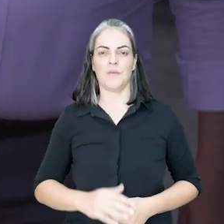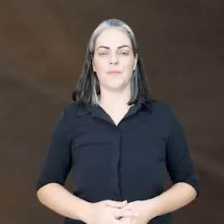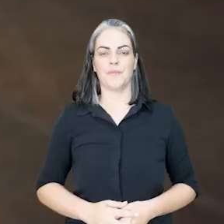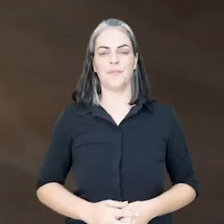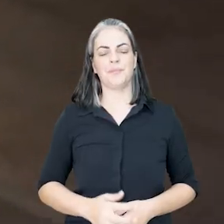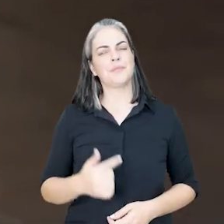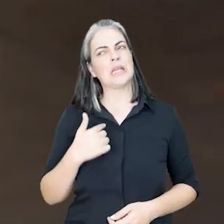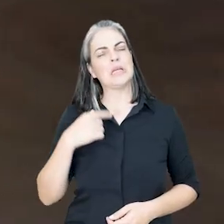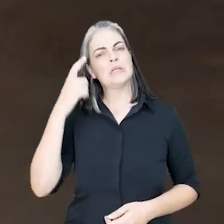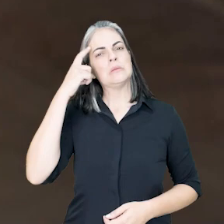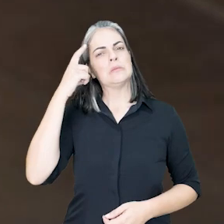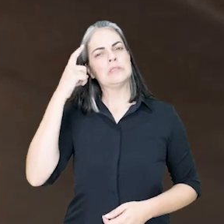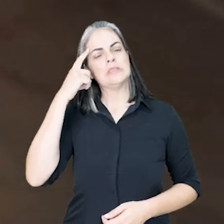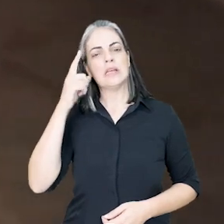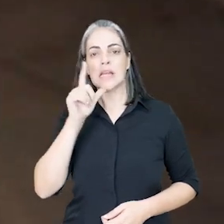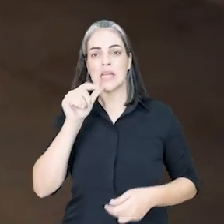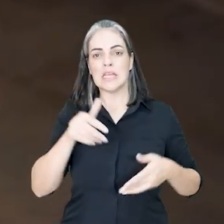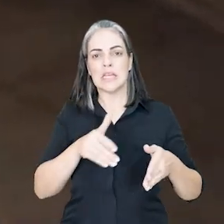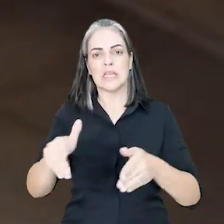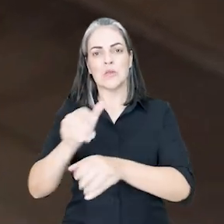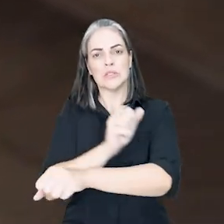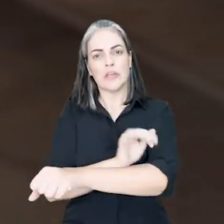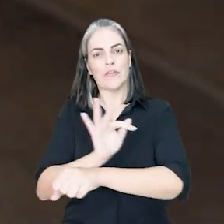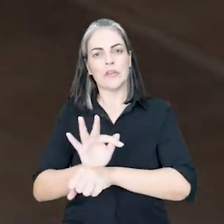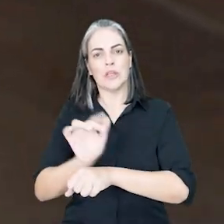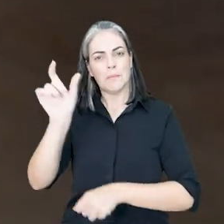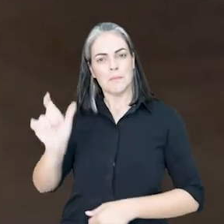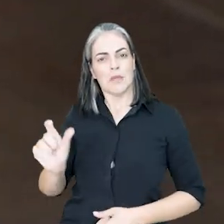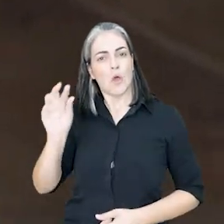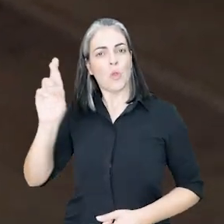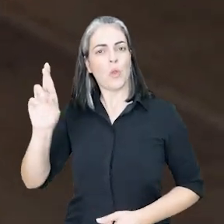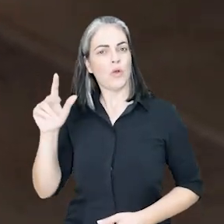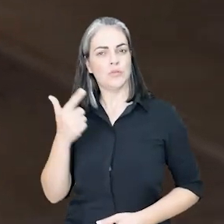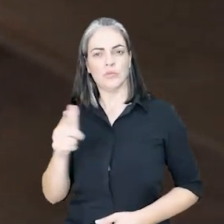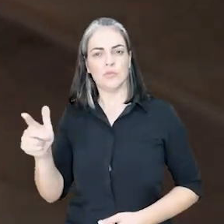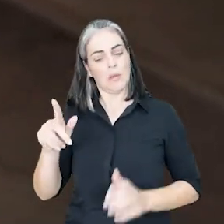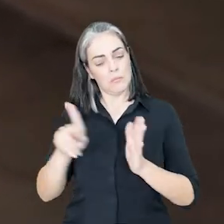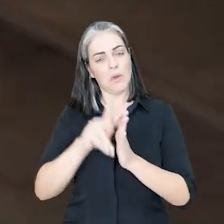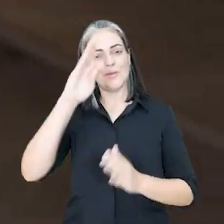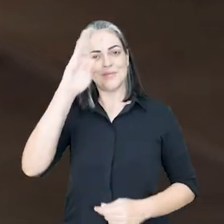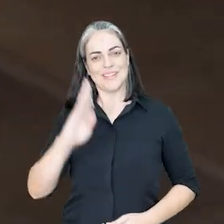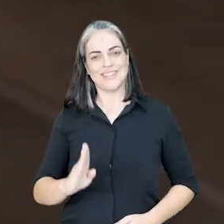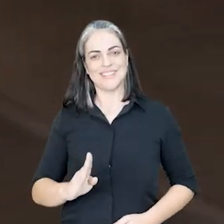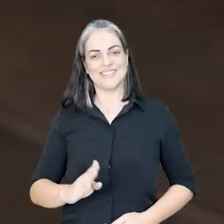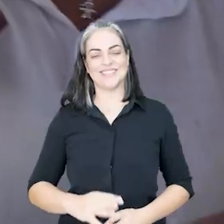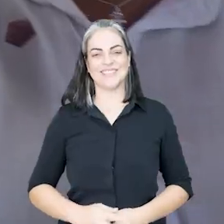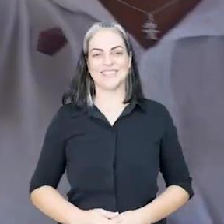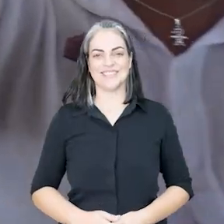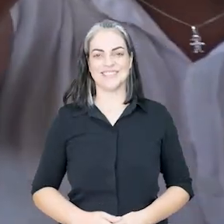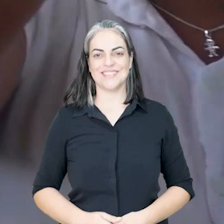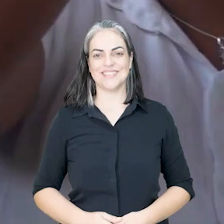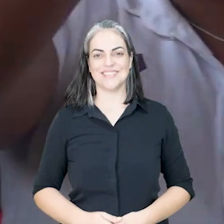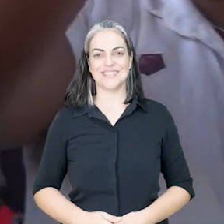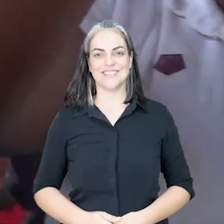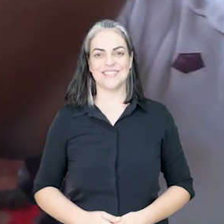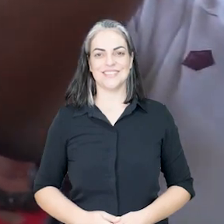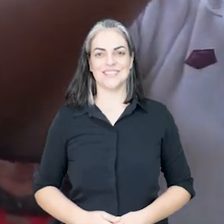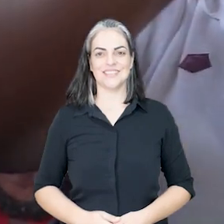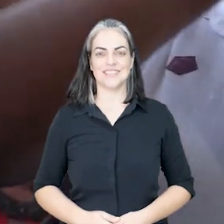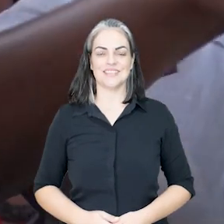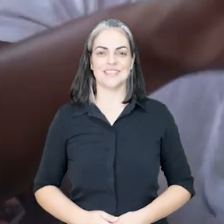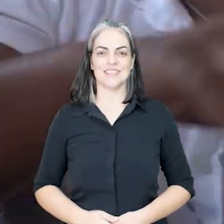d'água. E eu pensei, o Rio de São Francisco não é de ninguém, ele é do Brasil.